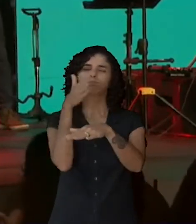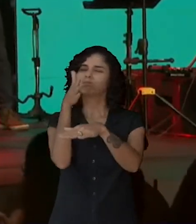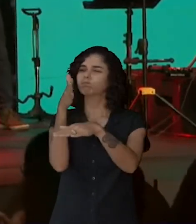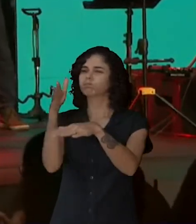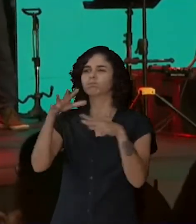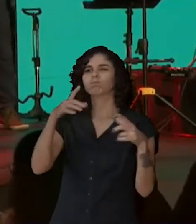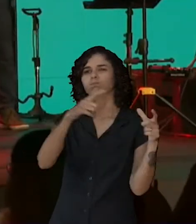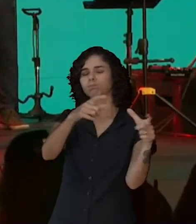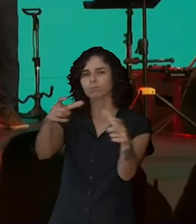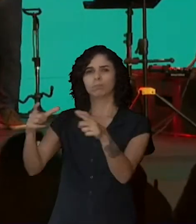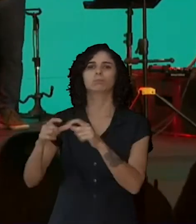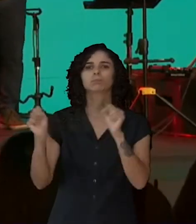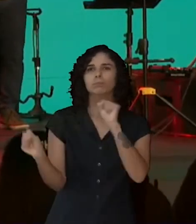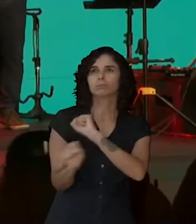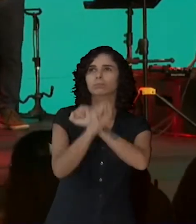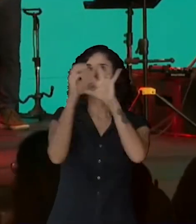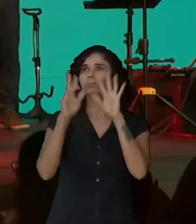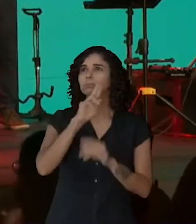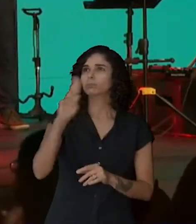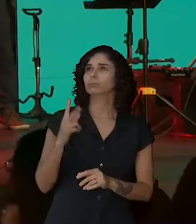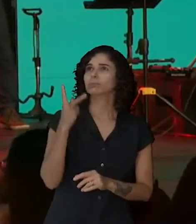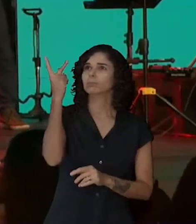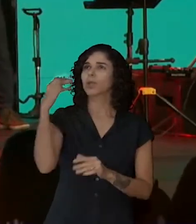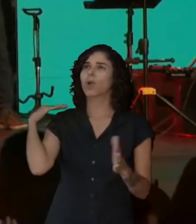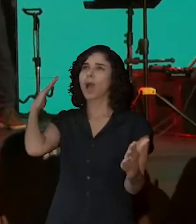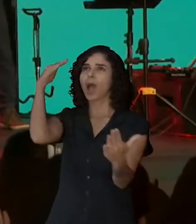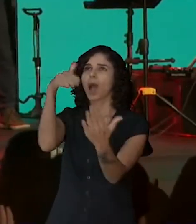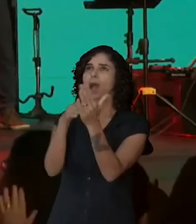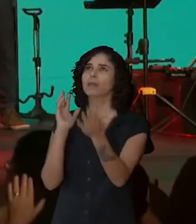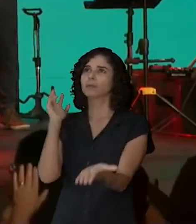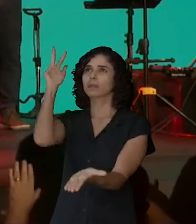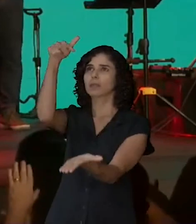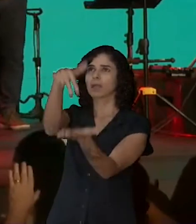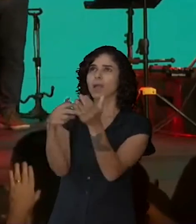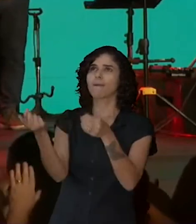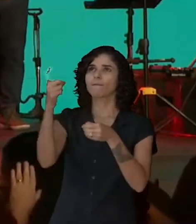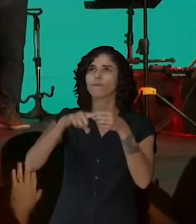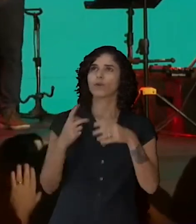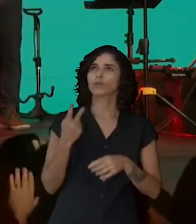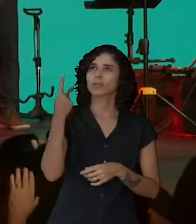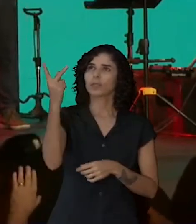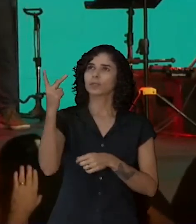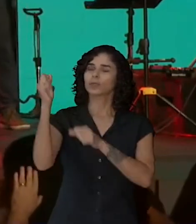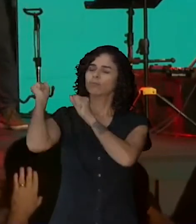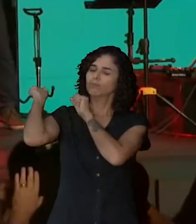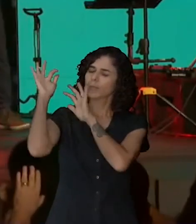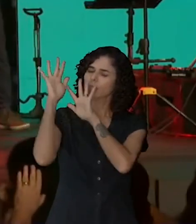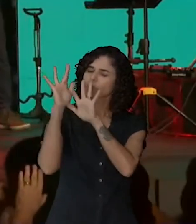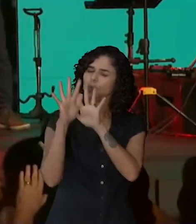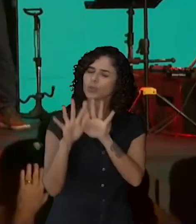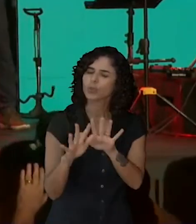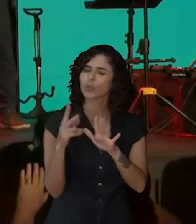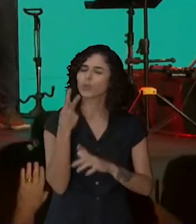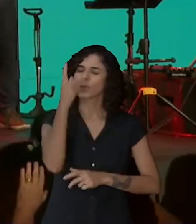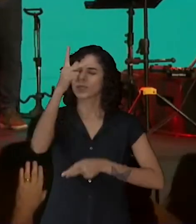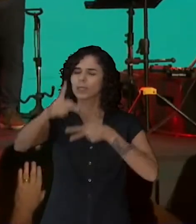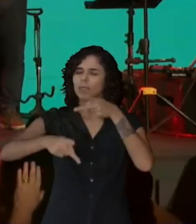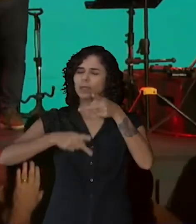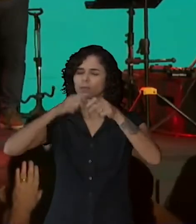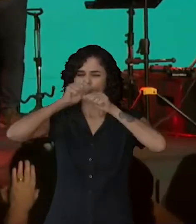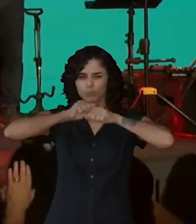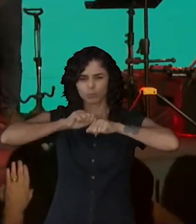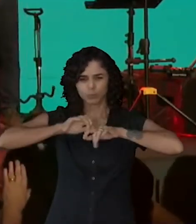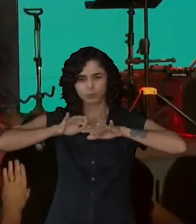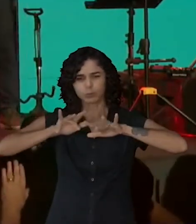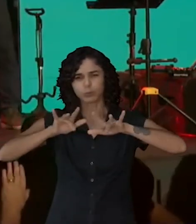glorificando o teu nome, até que o Senhor venha. Então vem, vento, e abençoa o teu povo, e sopra sobre eles, e